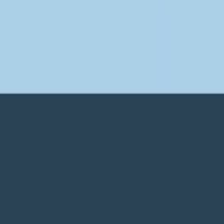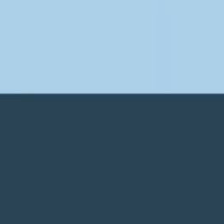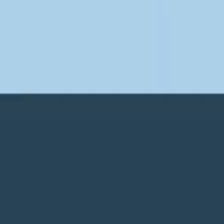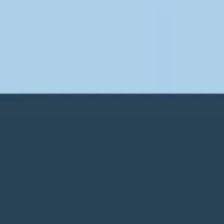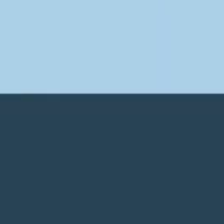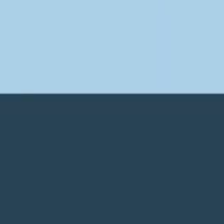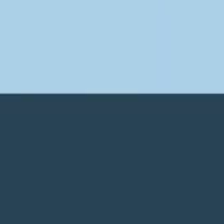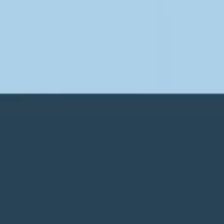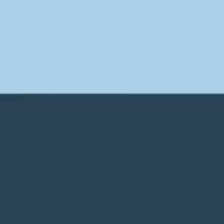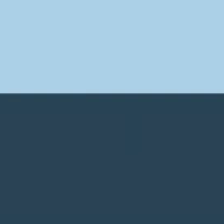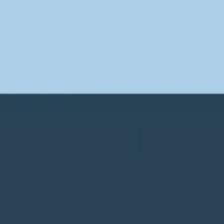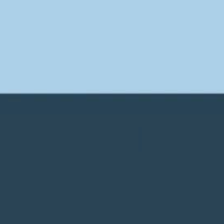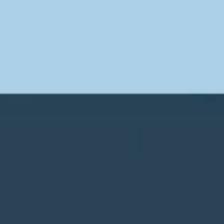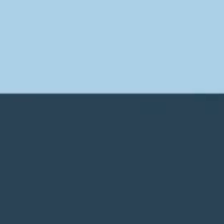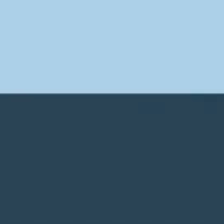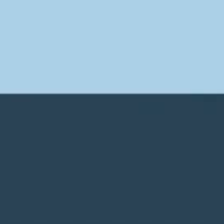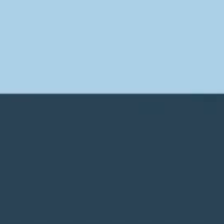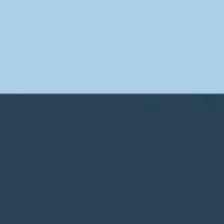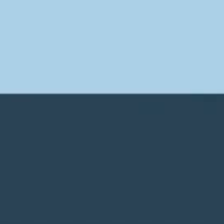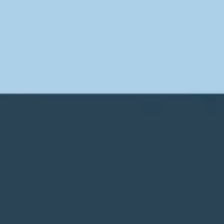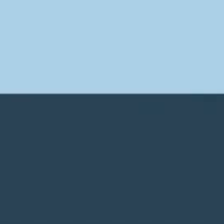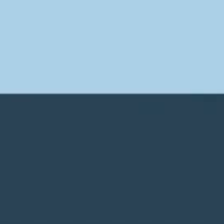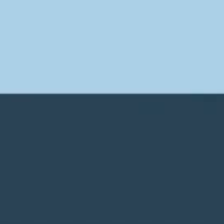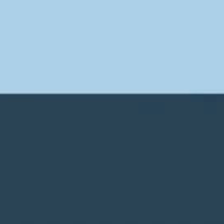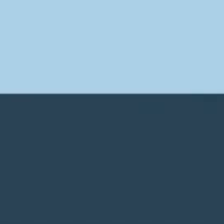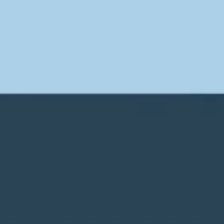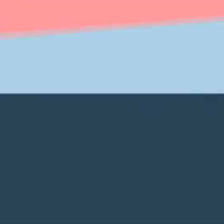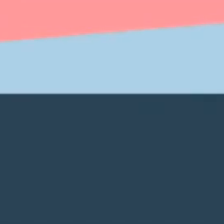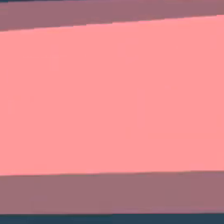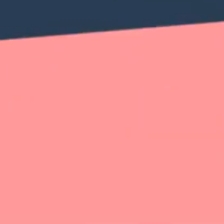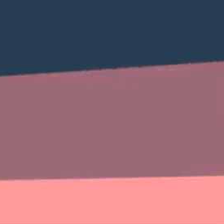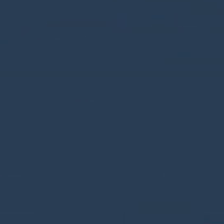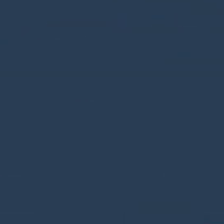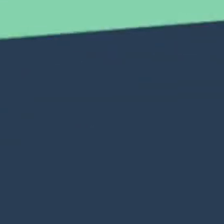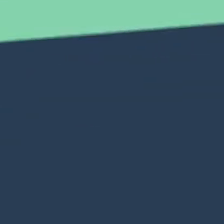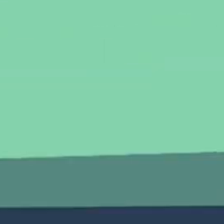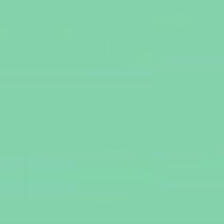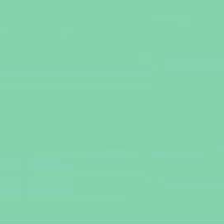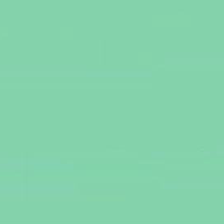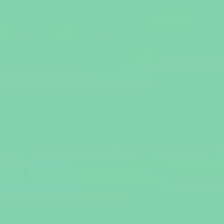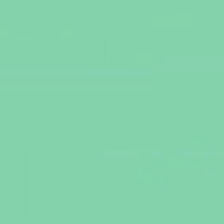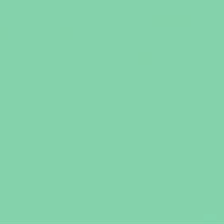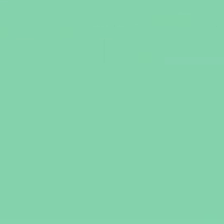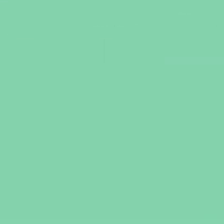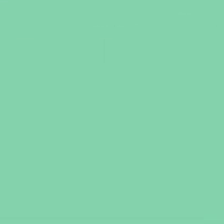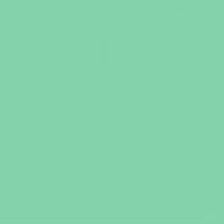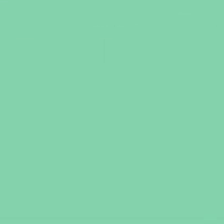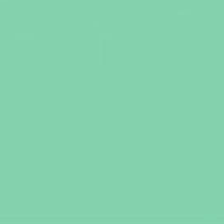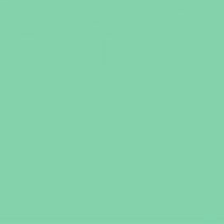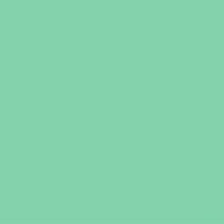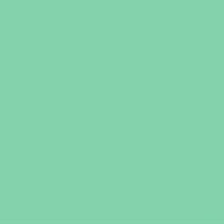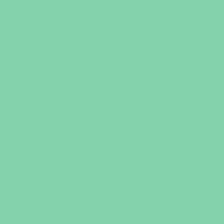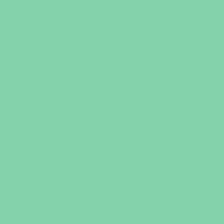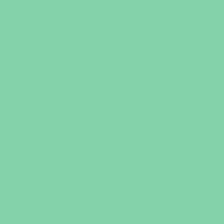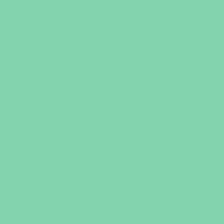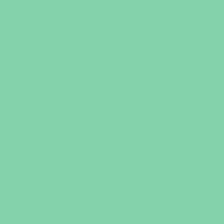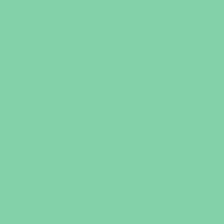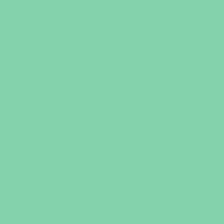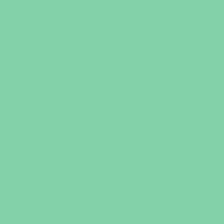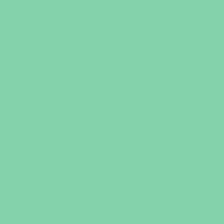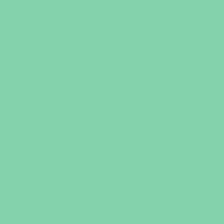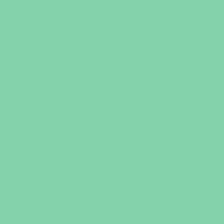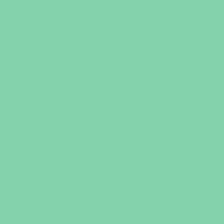A sociedade pode apresentar um projeto de lei? Sim, mas as leis de iniciativa popular